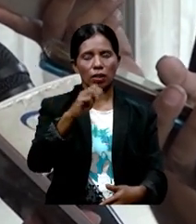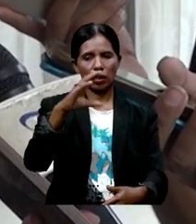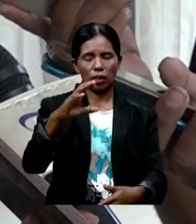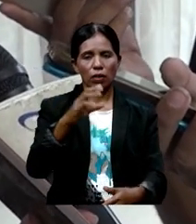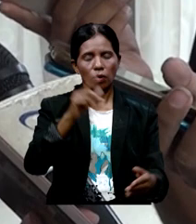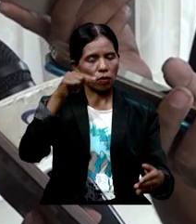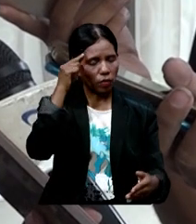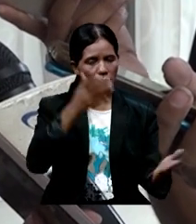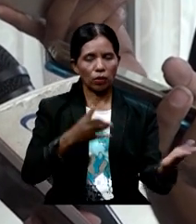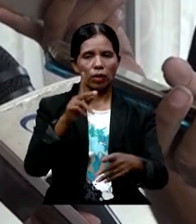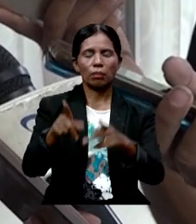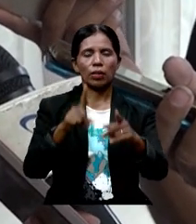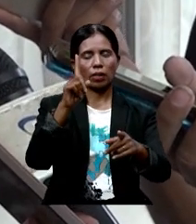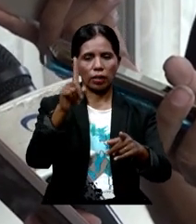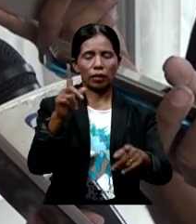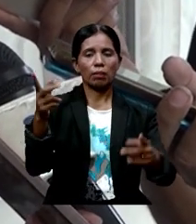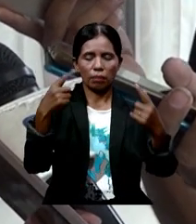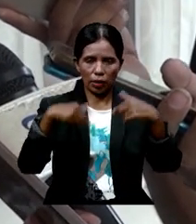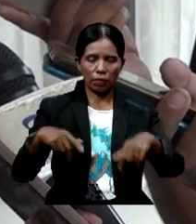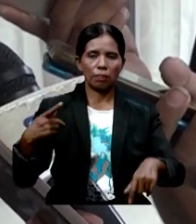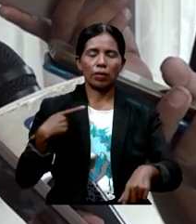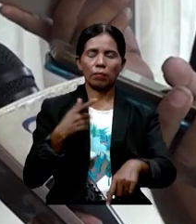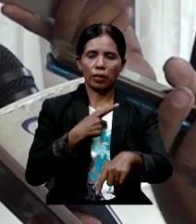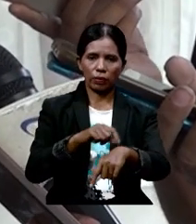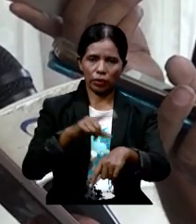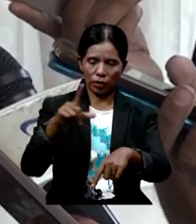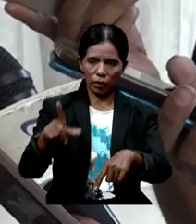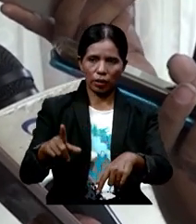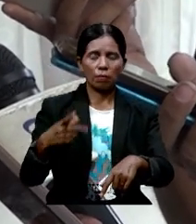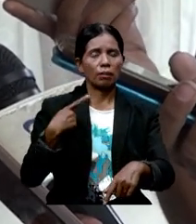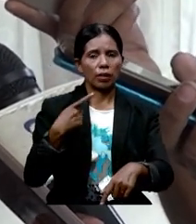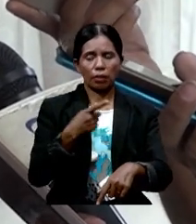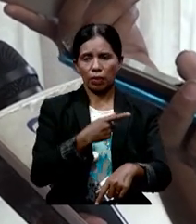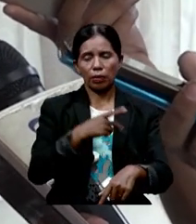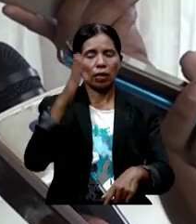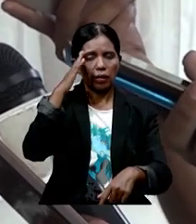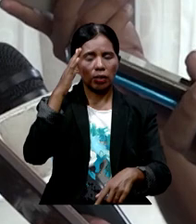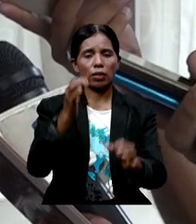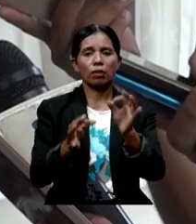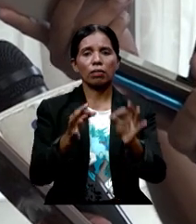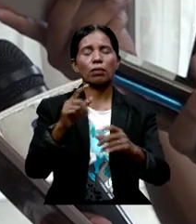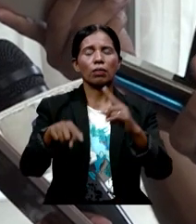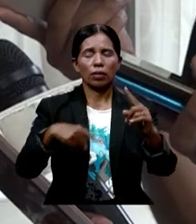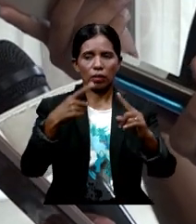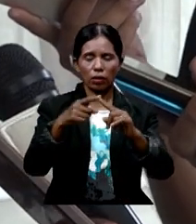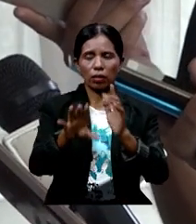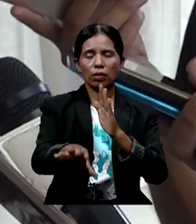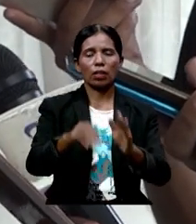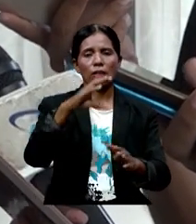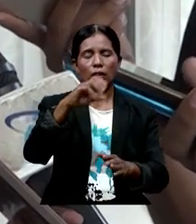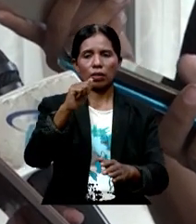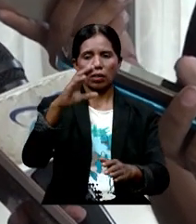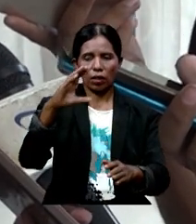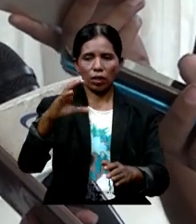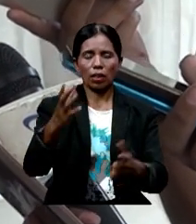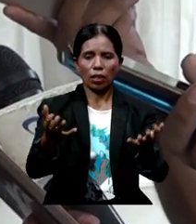de para mais parlamento. E parlamento mostra até na carta. Quando vai vir a nomeia para o comissário CAC, a